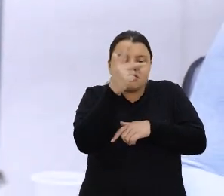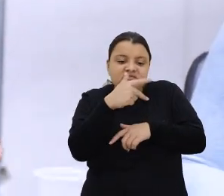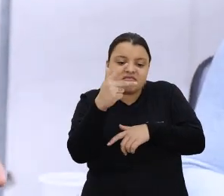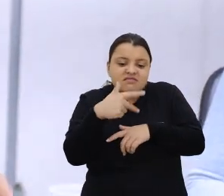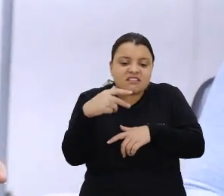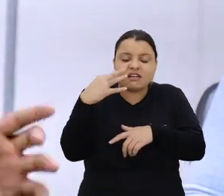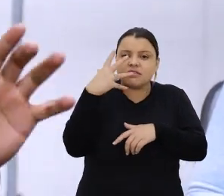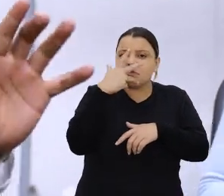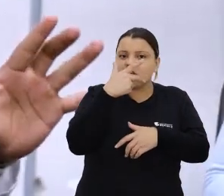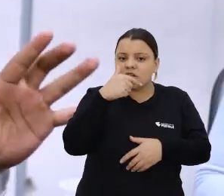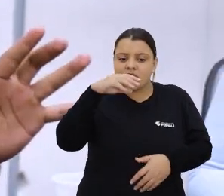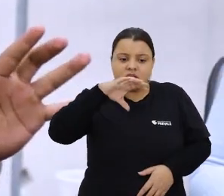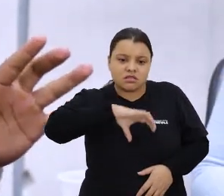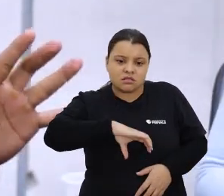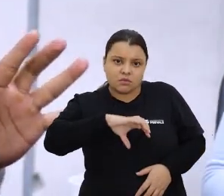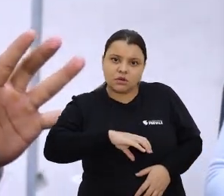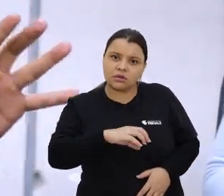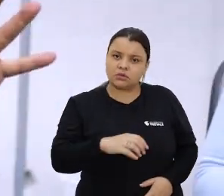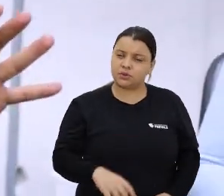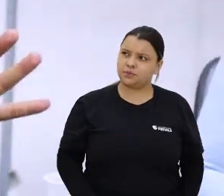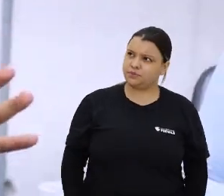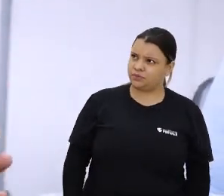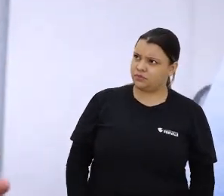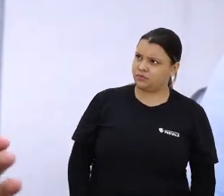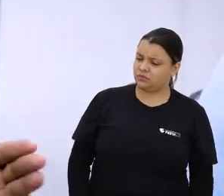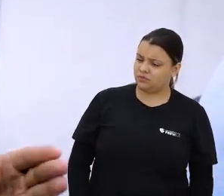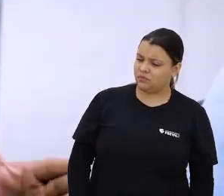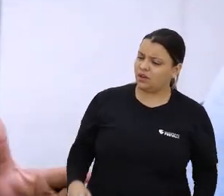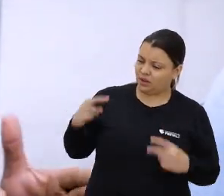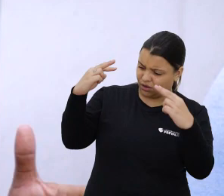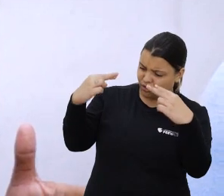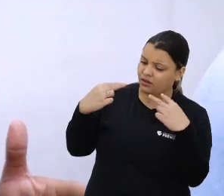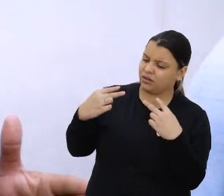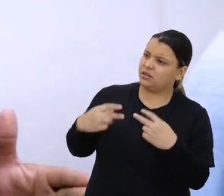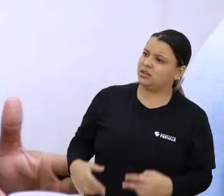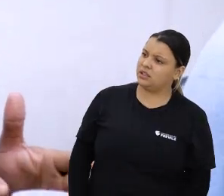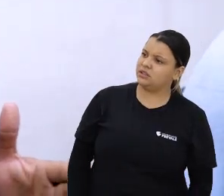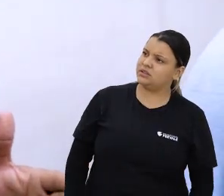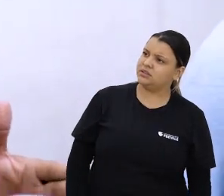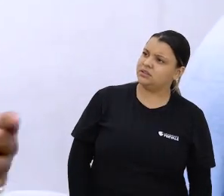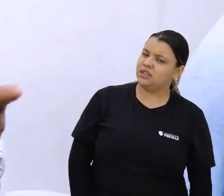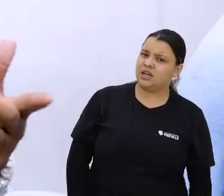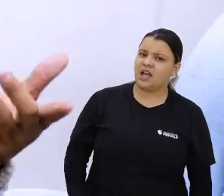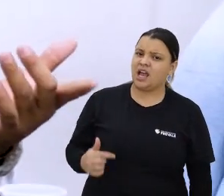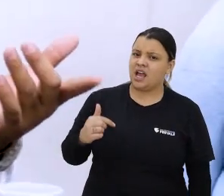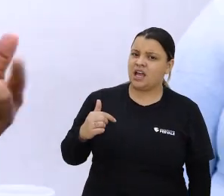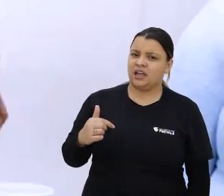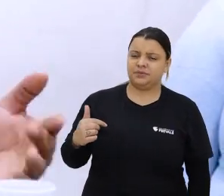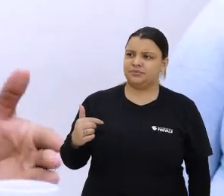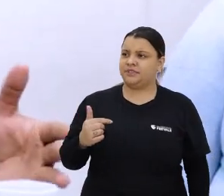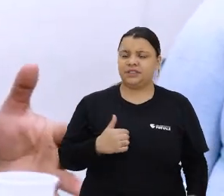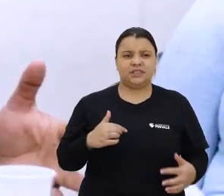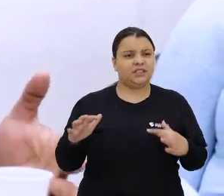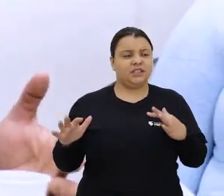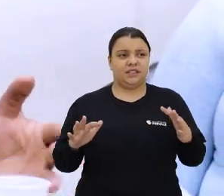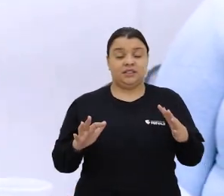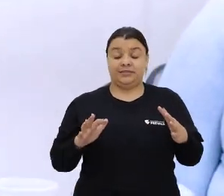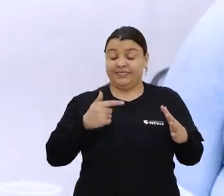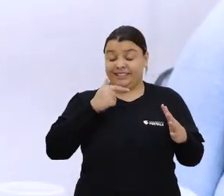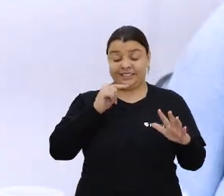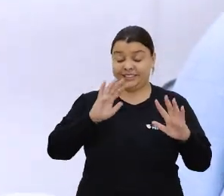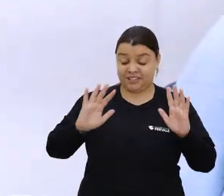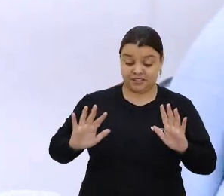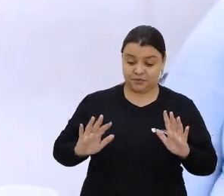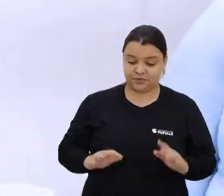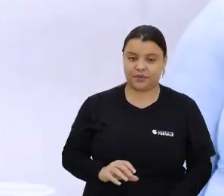um português. Como eu assim? falei para ele assim: olha só, eu de 6 em 6, eu dou até a risada hoje, eu de 6 em